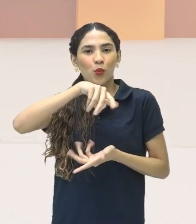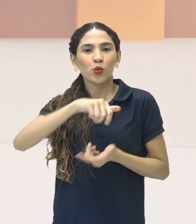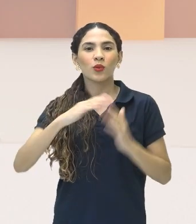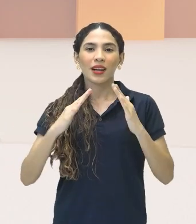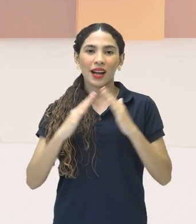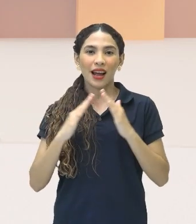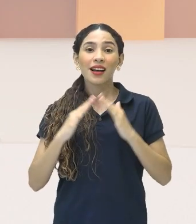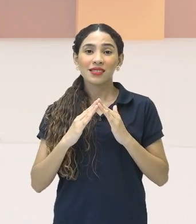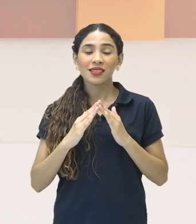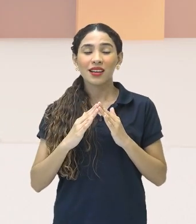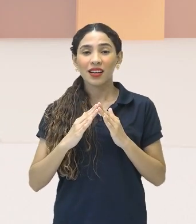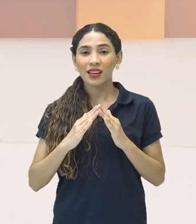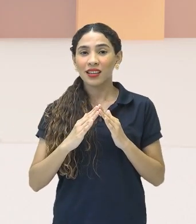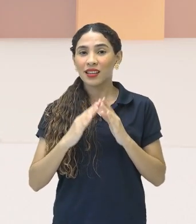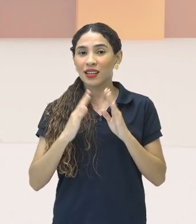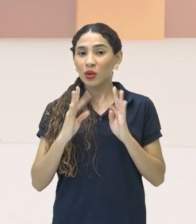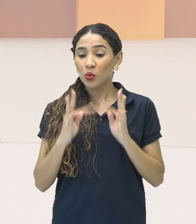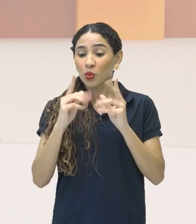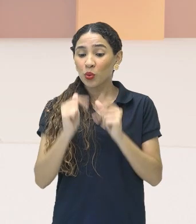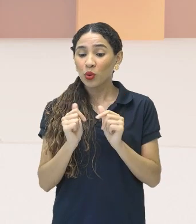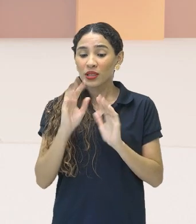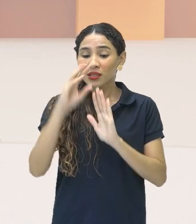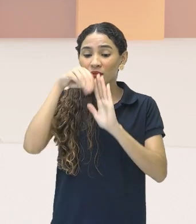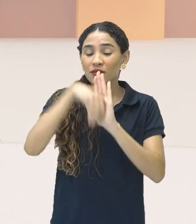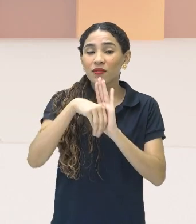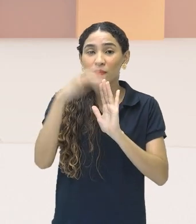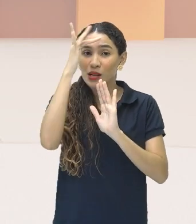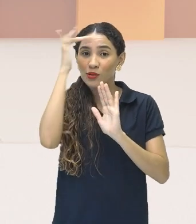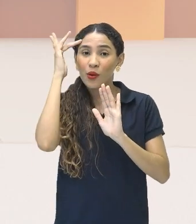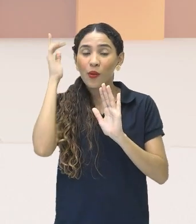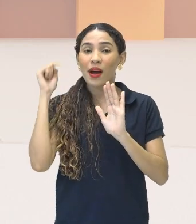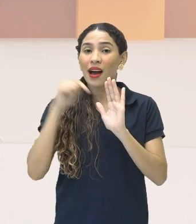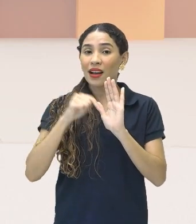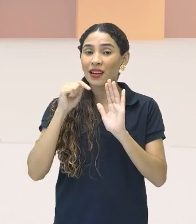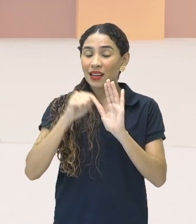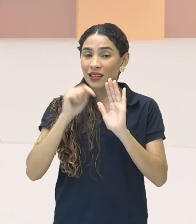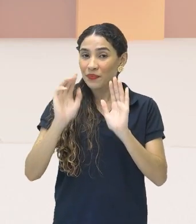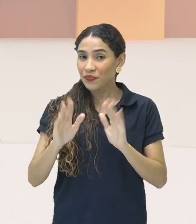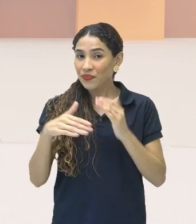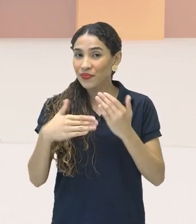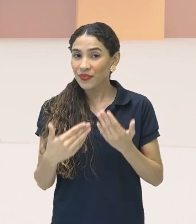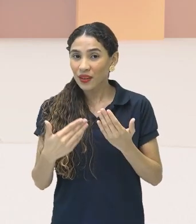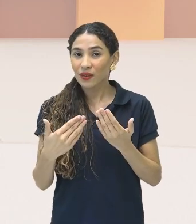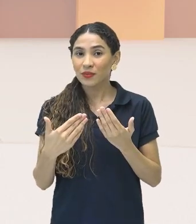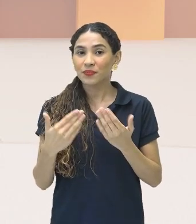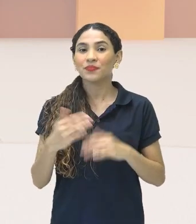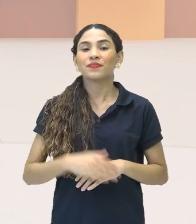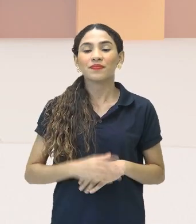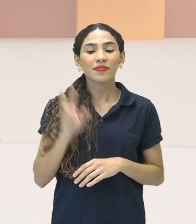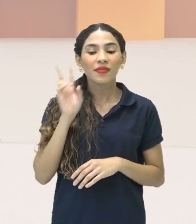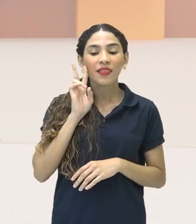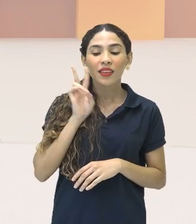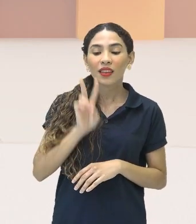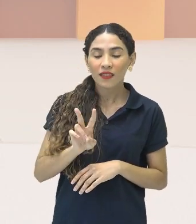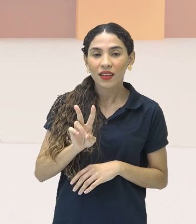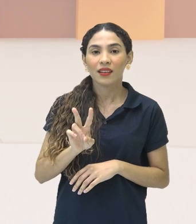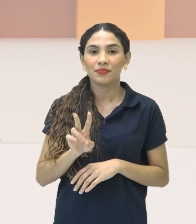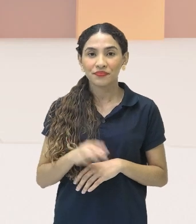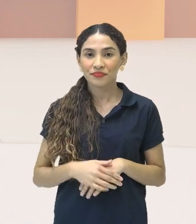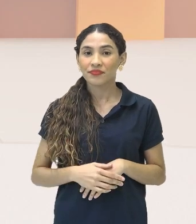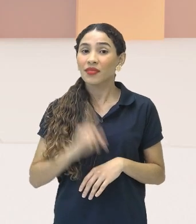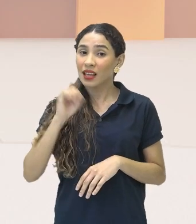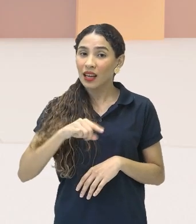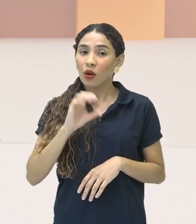casa. Todos os seres humanos estão ali. Né? Então ele saiu para ver aquilo ali.